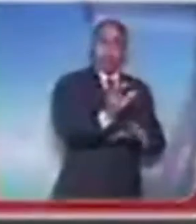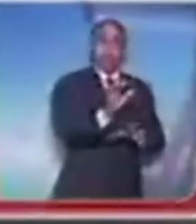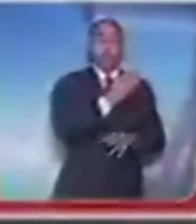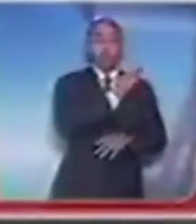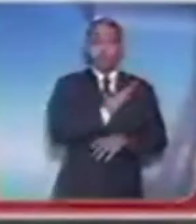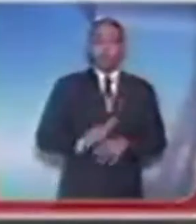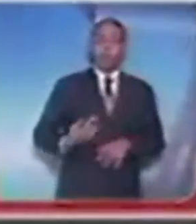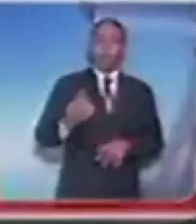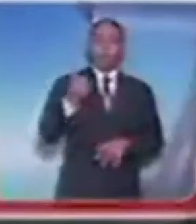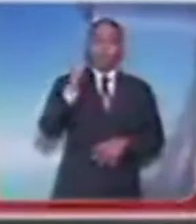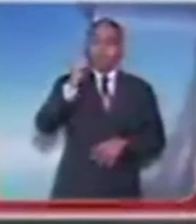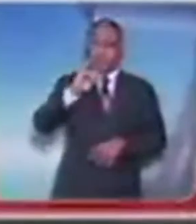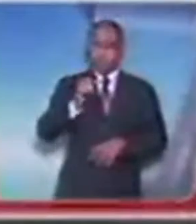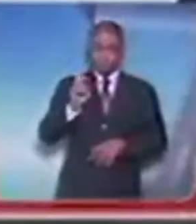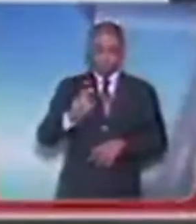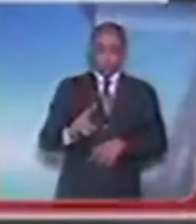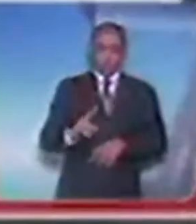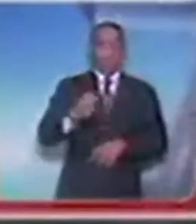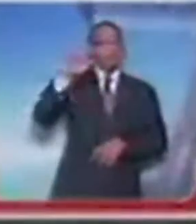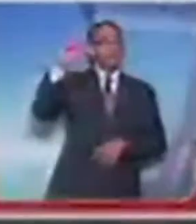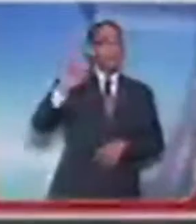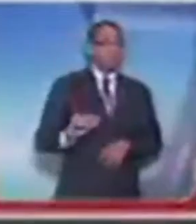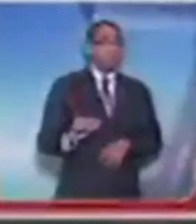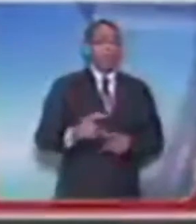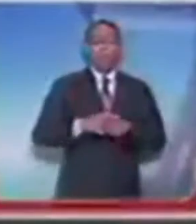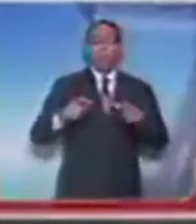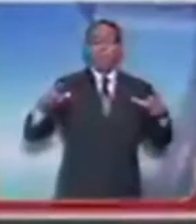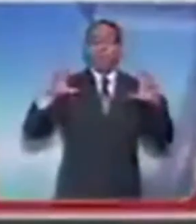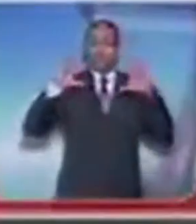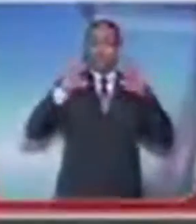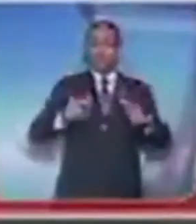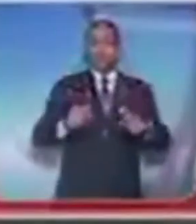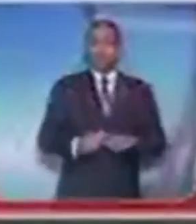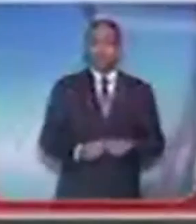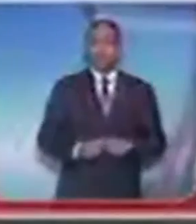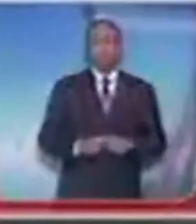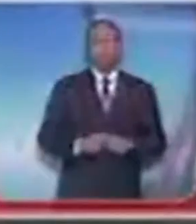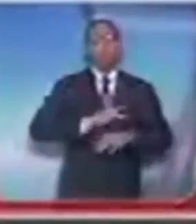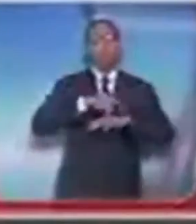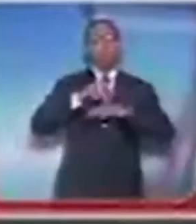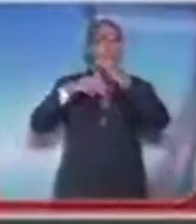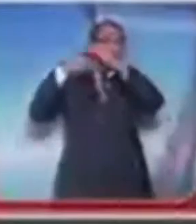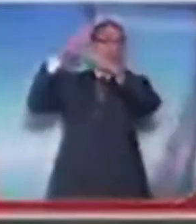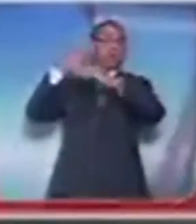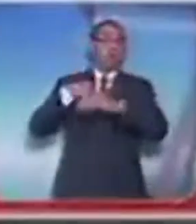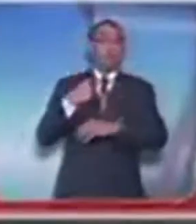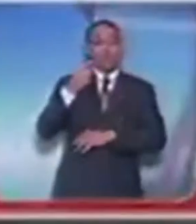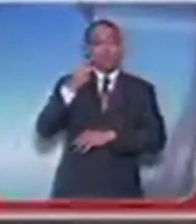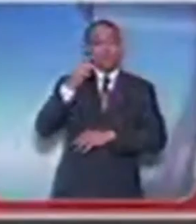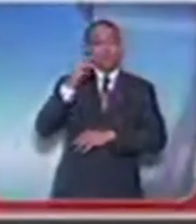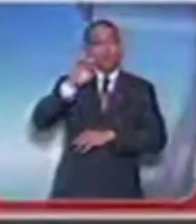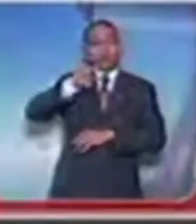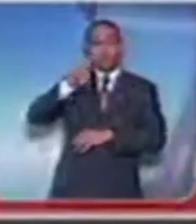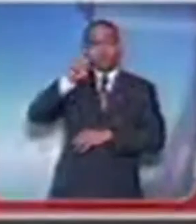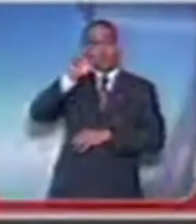rebaixar a taxa de juros, que é um escândalo no Brasil, é a maior do mundo. Enquanto que nos países desenvolvidos a taxa de juros é de 0,5%,